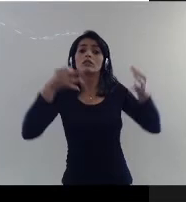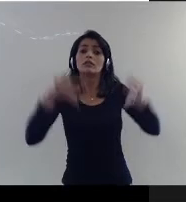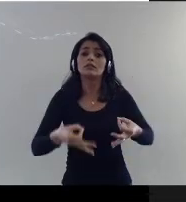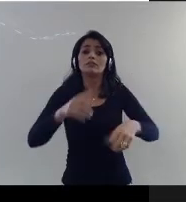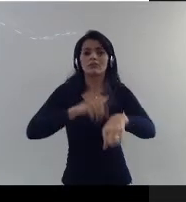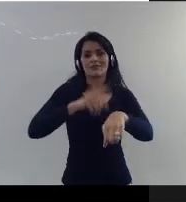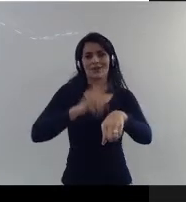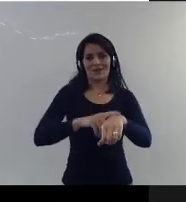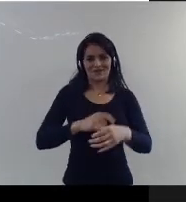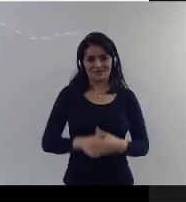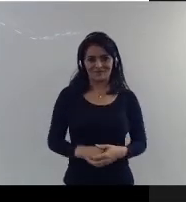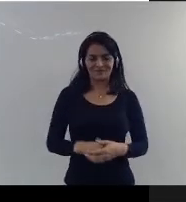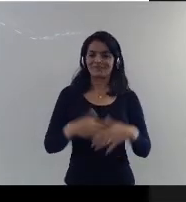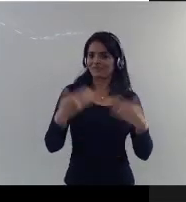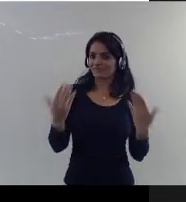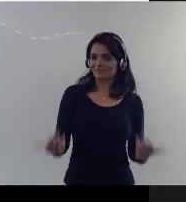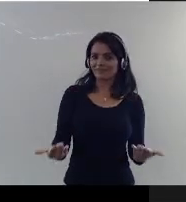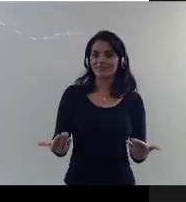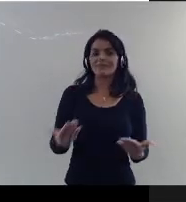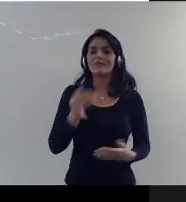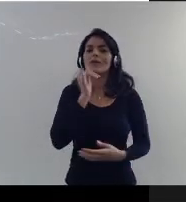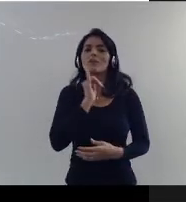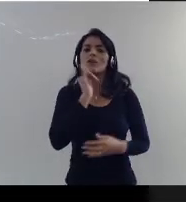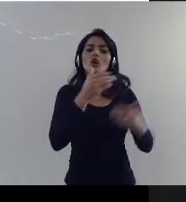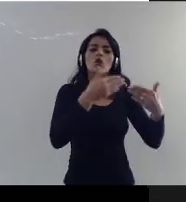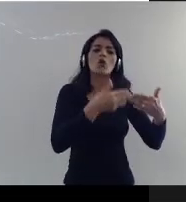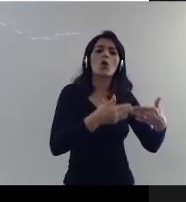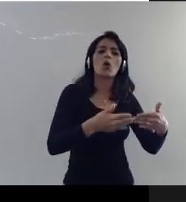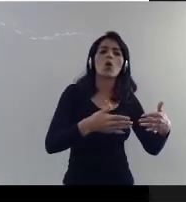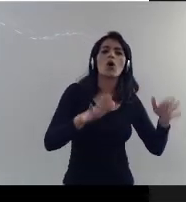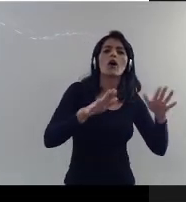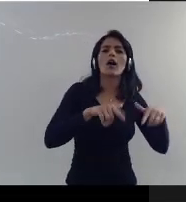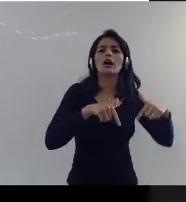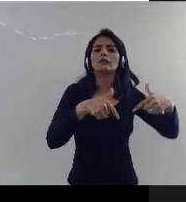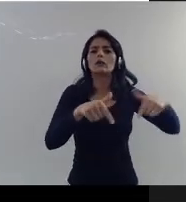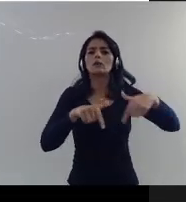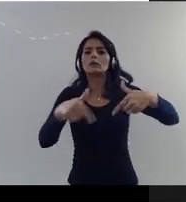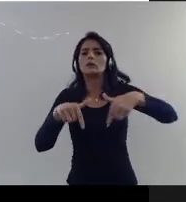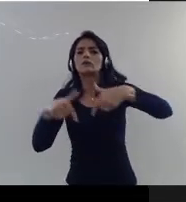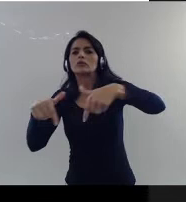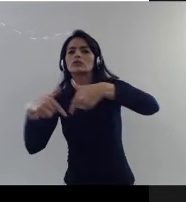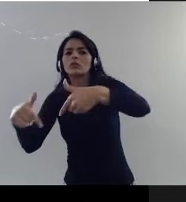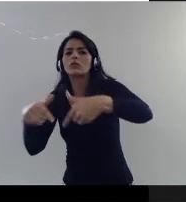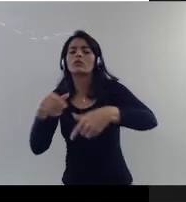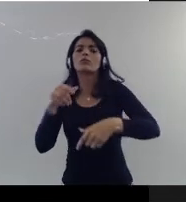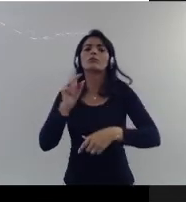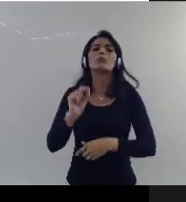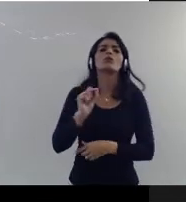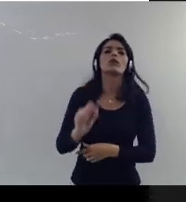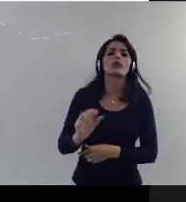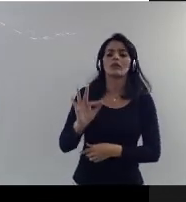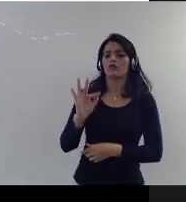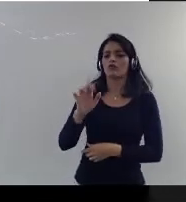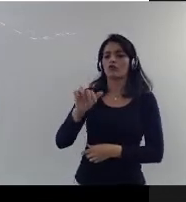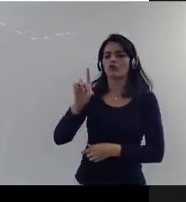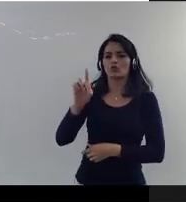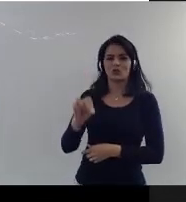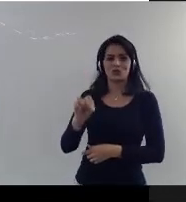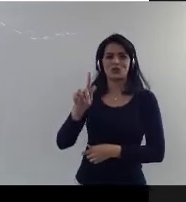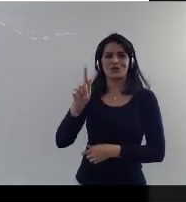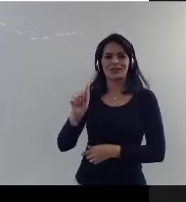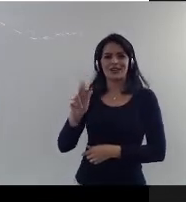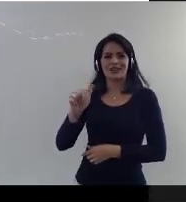dos efeitos desse trabalho, por exemplo, no começo eram muitas ações só para levantar o fundo de garantia, porque havia uma